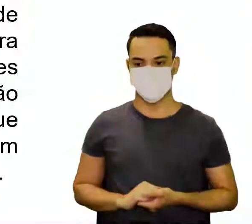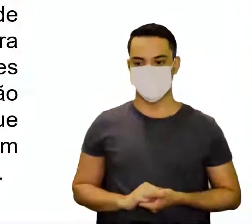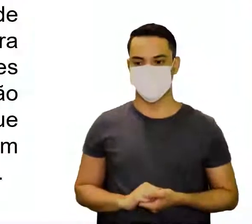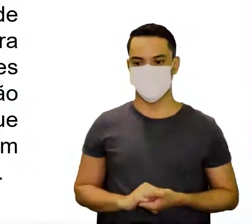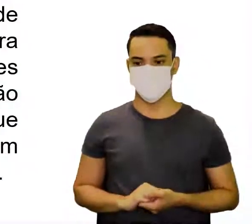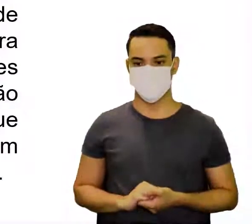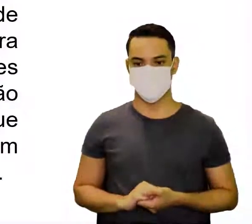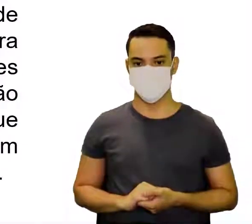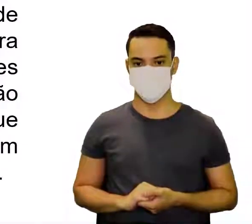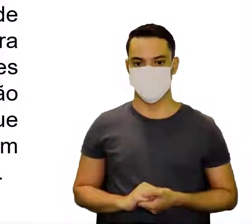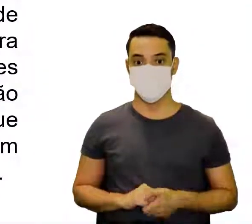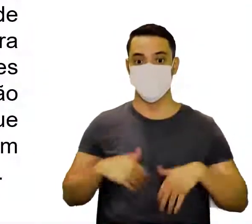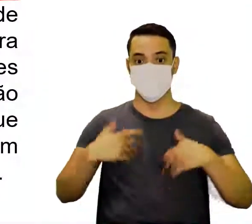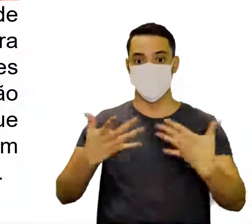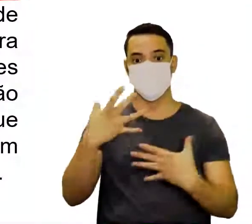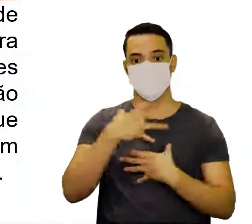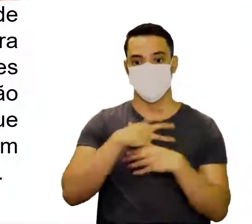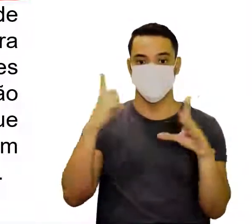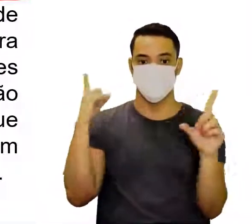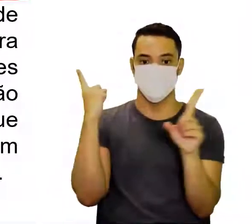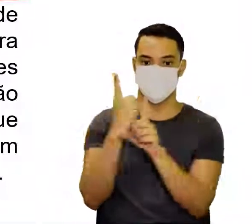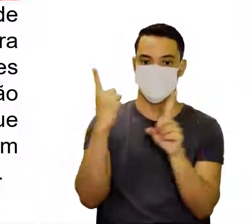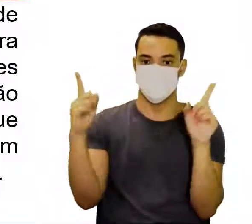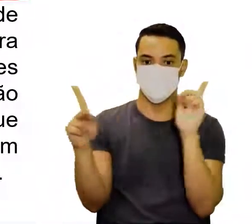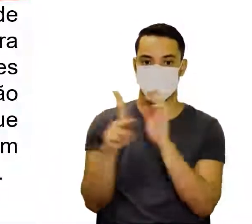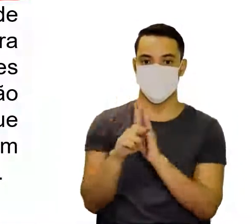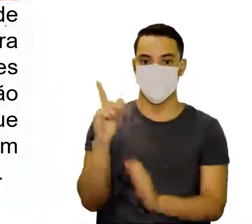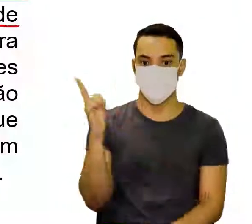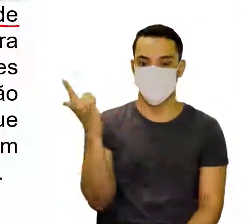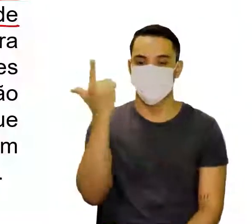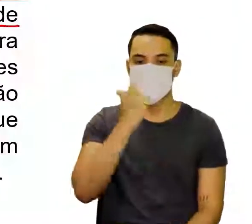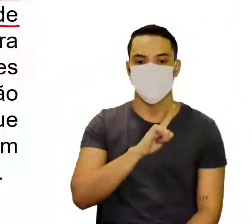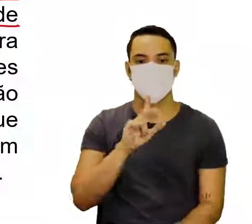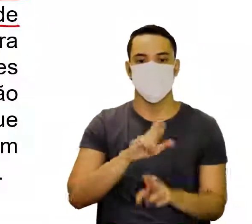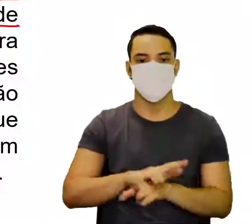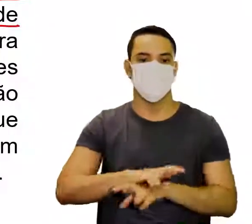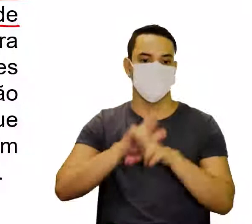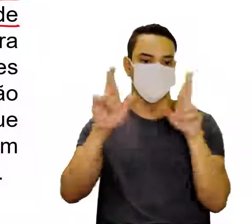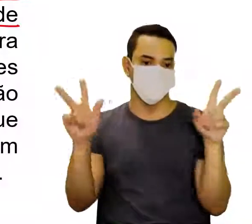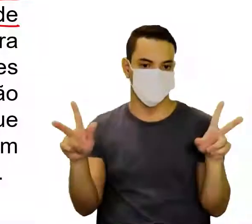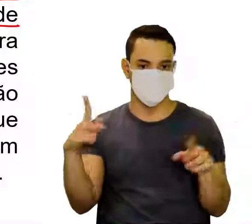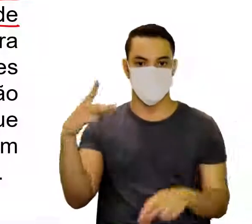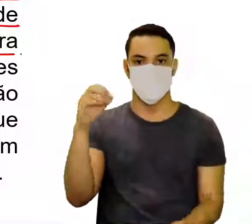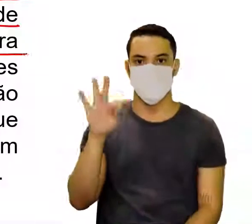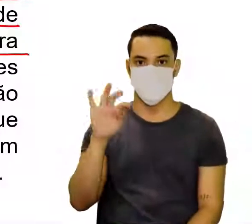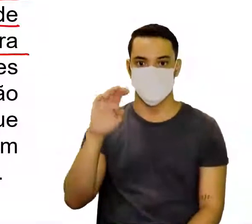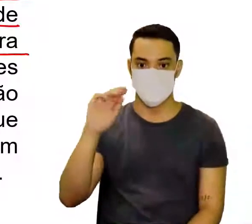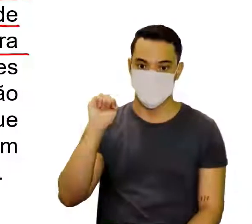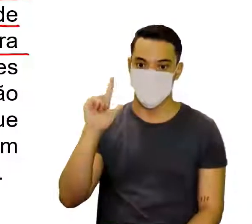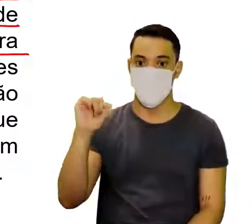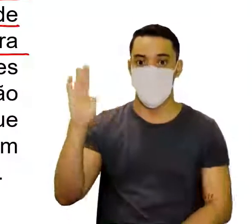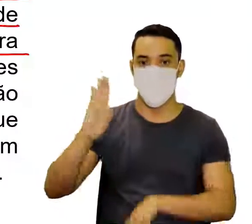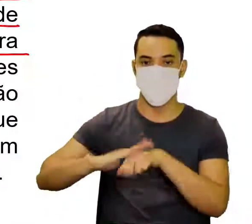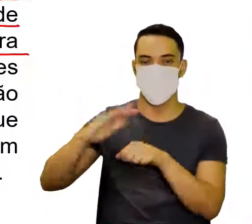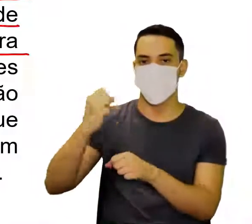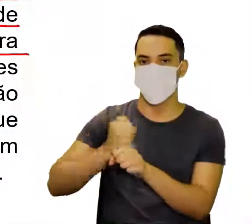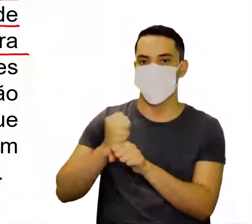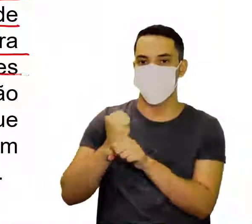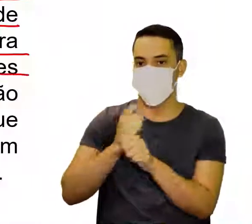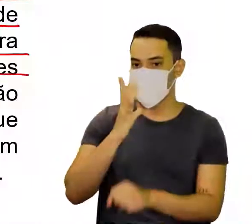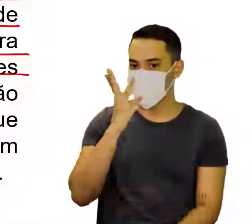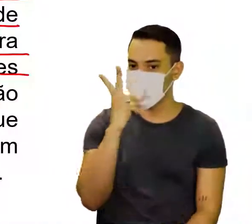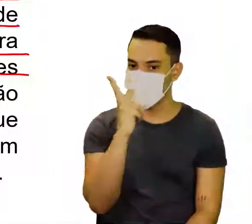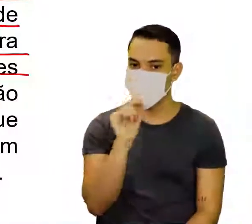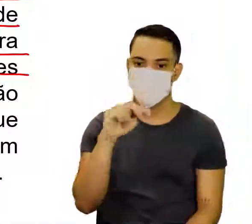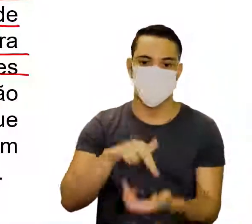só, a forma encontrada para que haja uma diferença de potencial mais duradoura é a criação